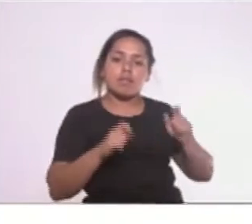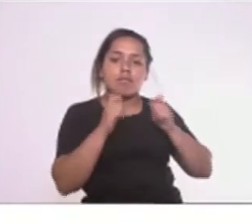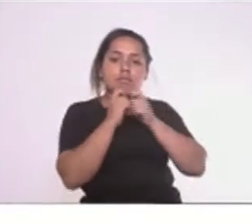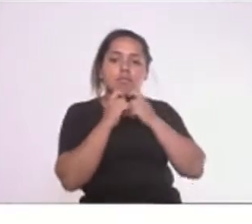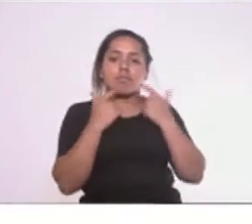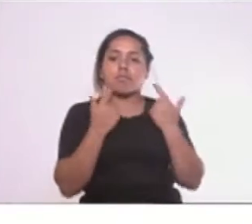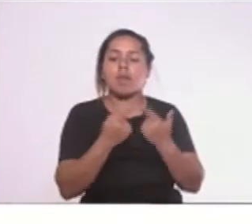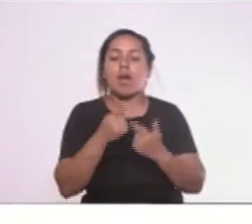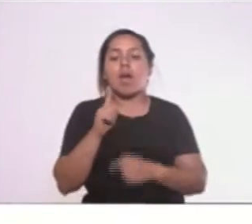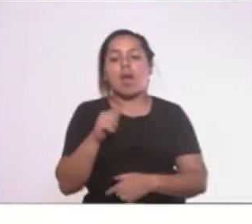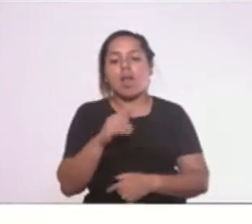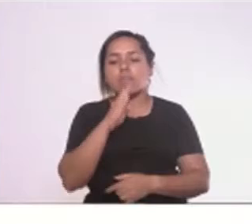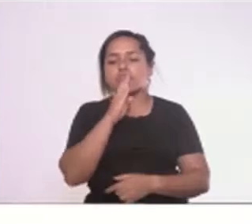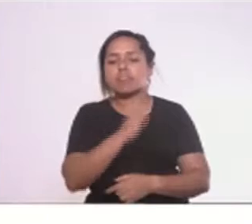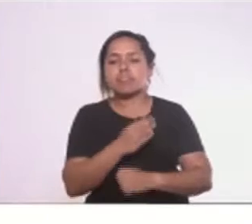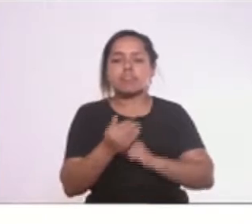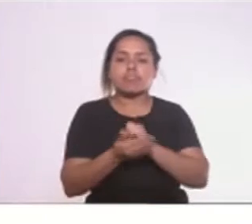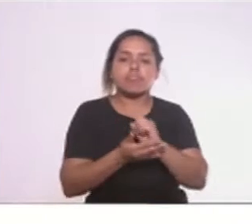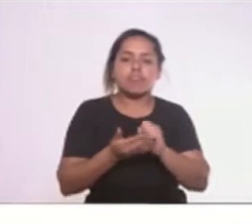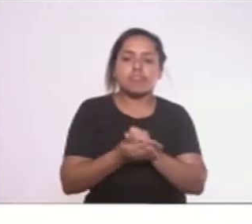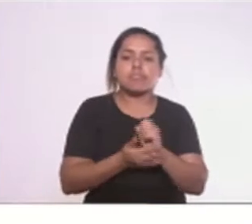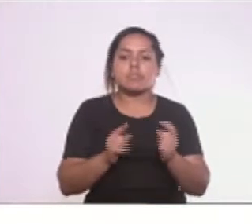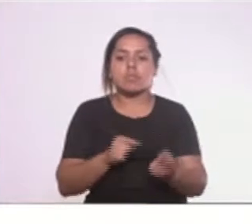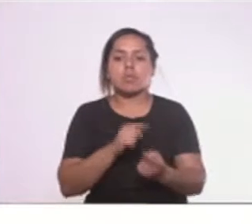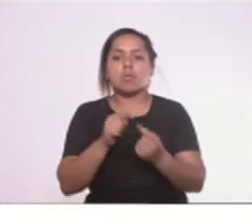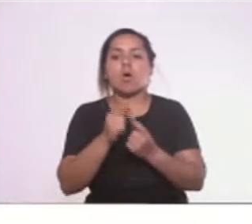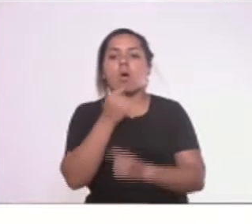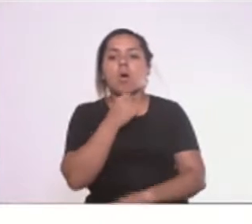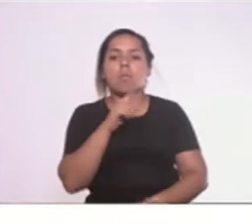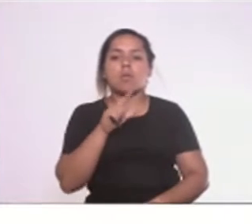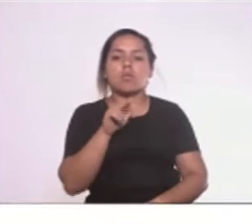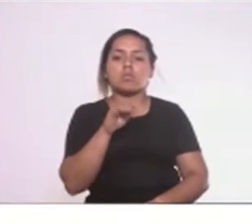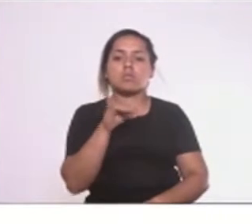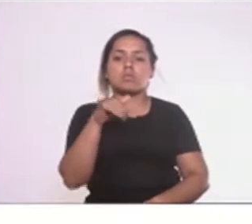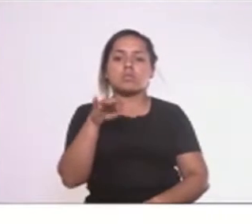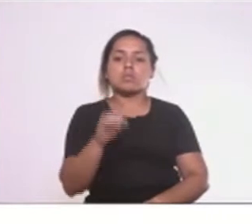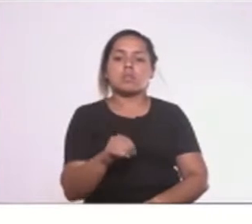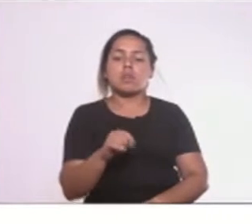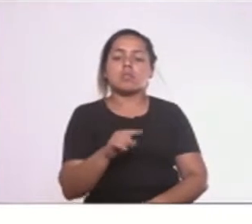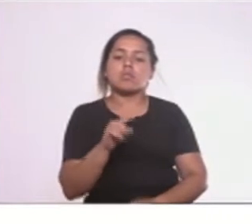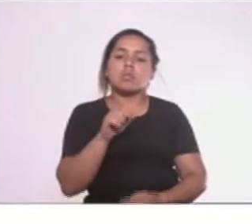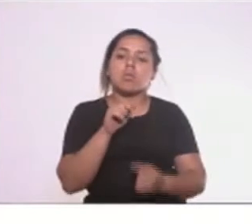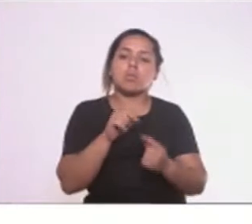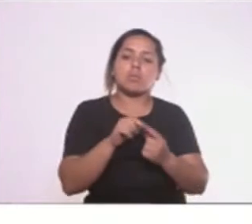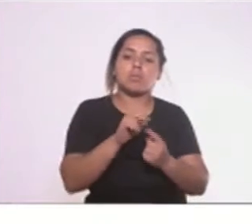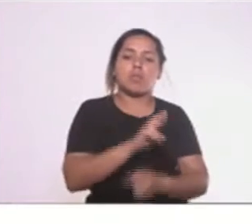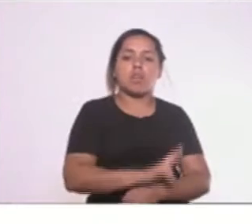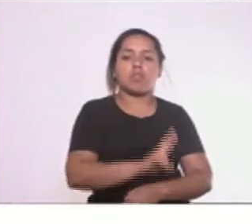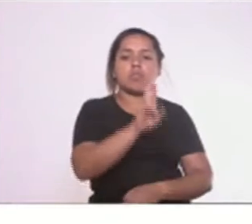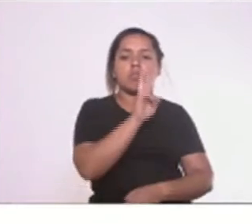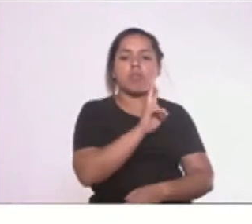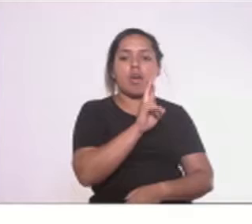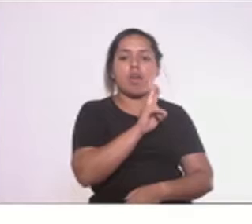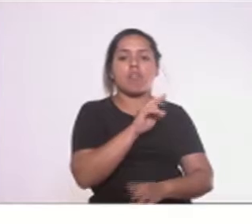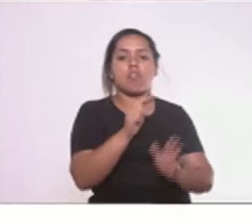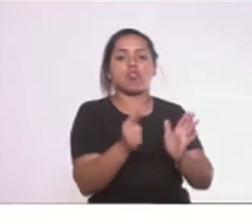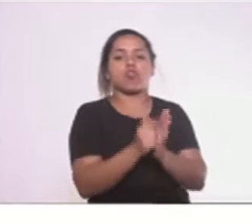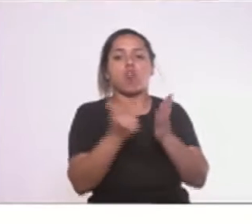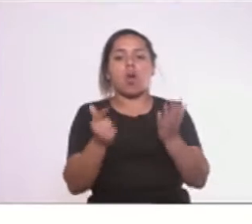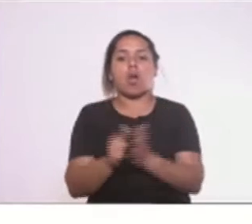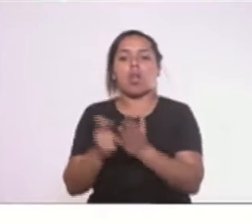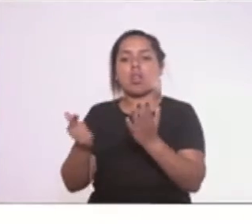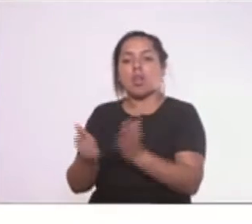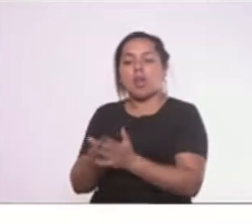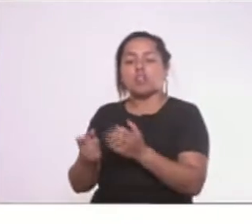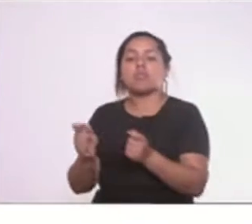parece fundamental. Saúdo o Luciano e a equipe da TV Alerj, e aproveitando a ocasião, aos jornalistas e as jornalistas que